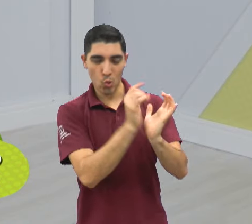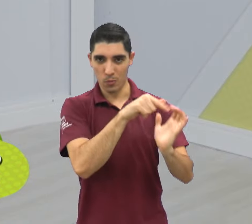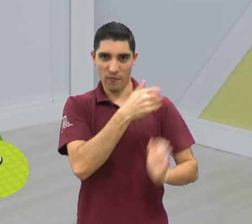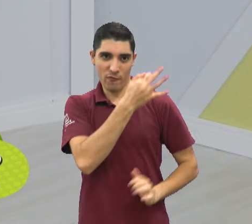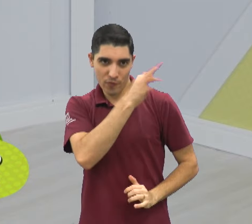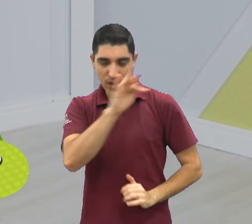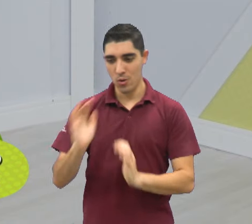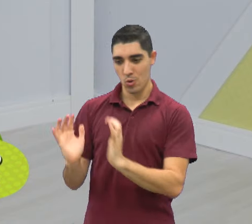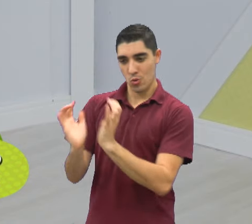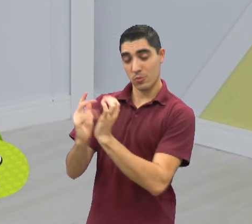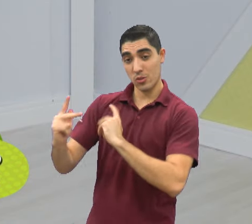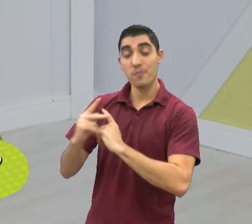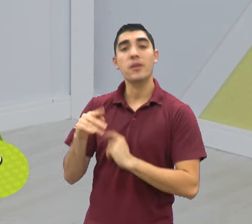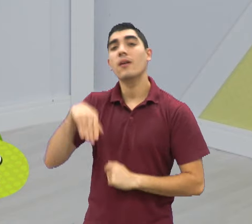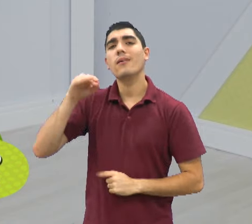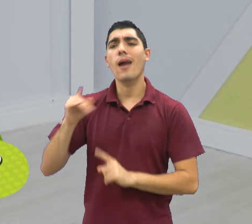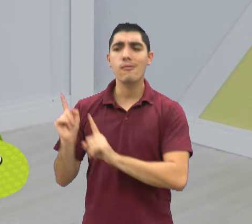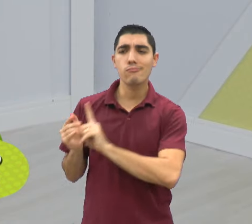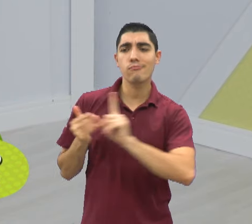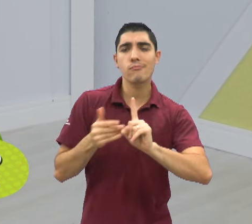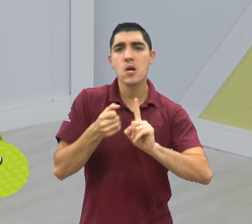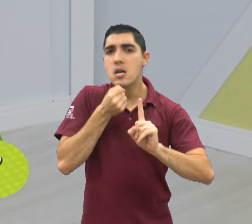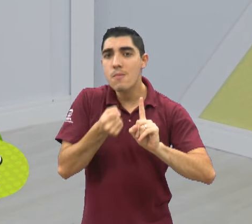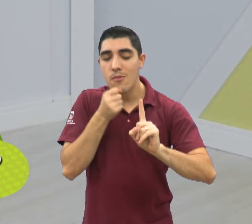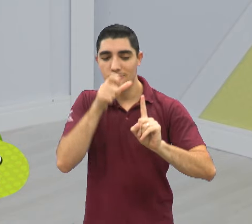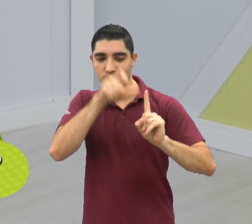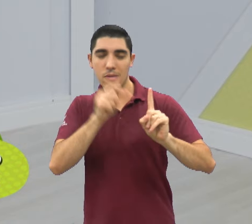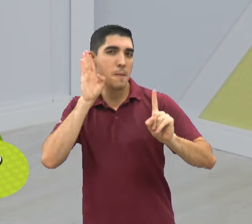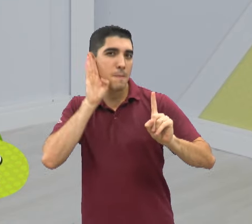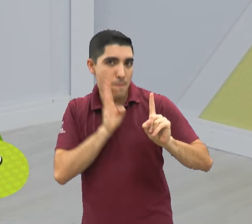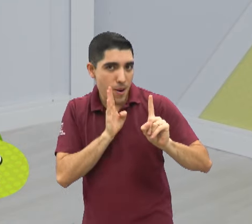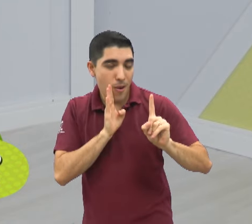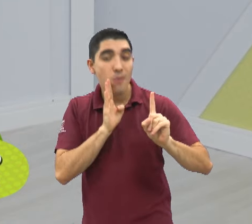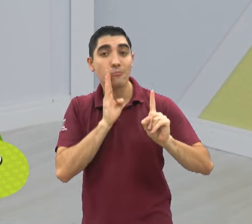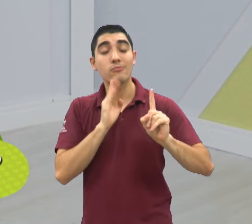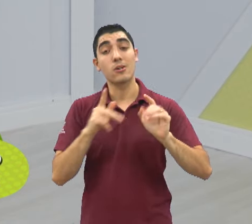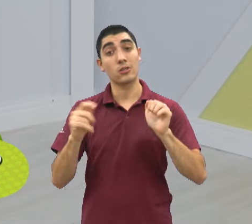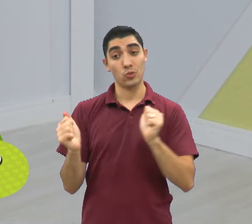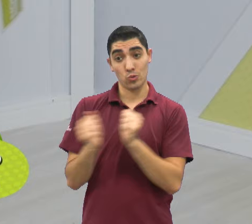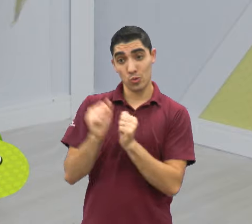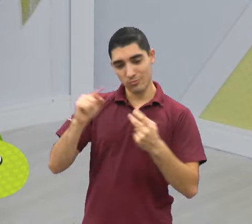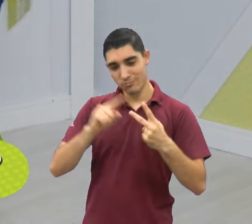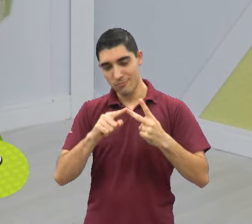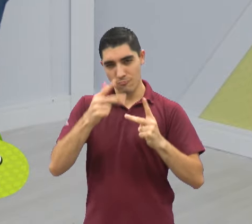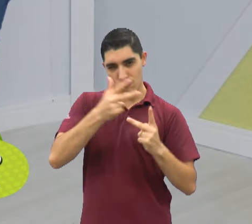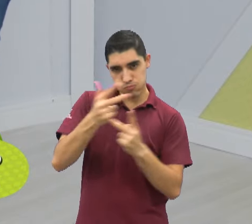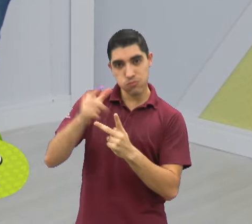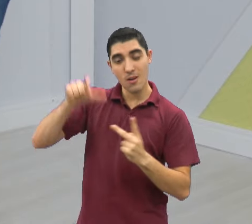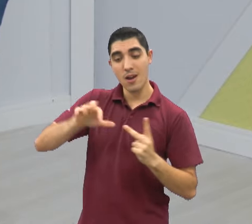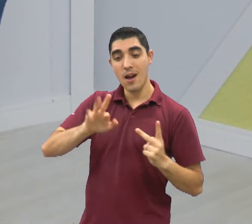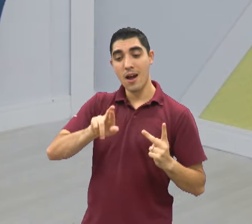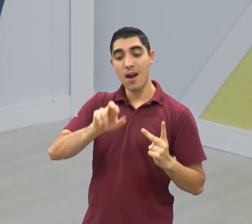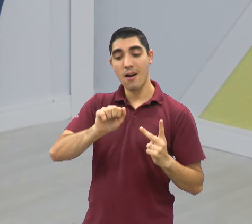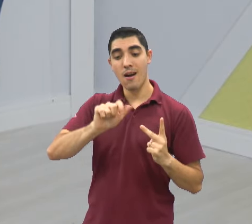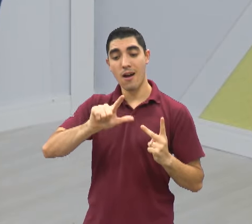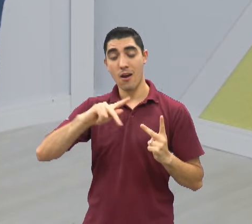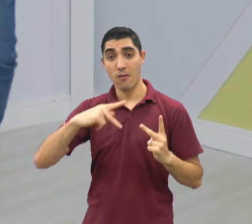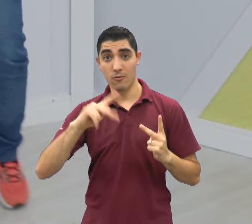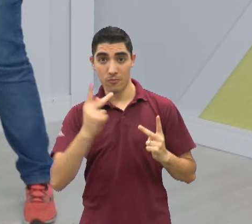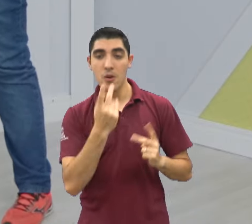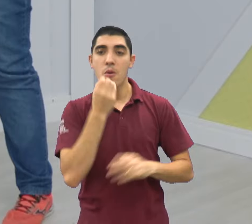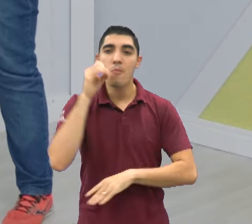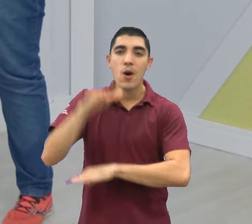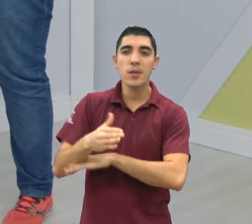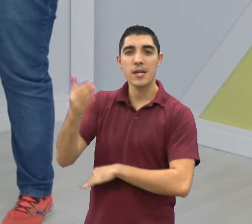para você é o nosso repórter Paulo Ricardo. As imagens são do topzera Ralf Siqueira. Solta, Matheus. Boa tarde,